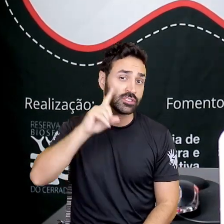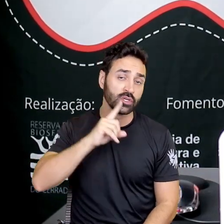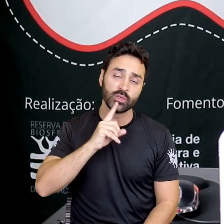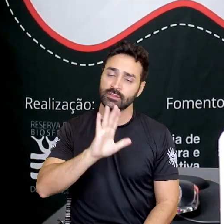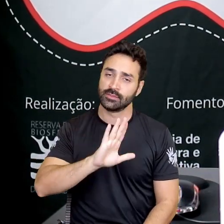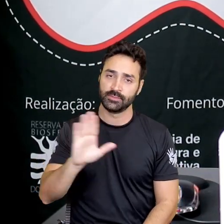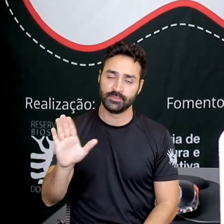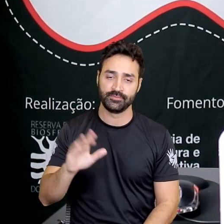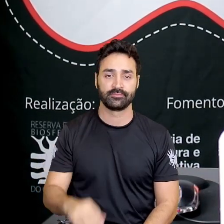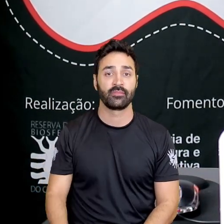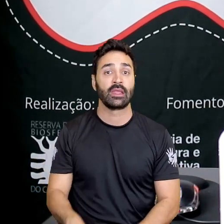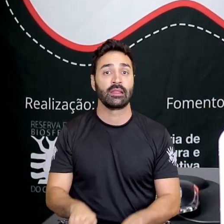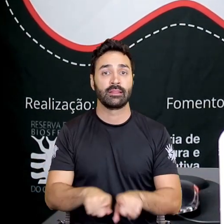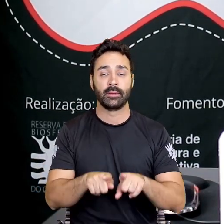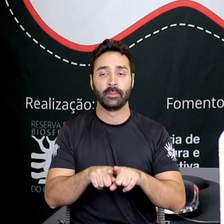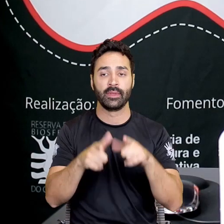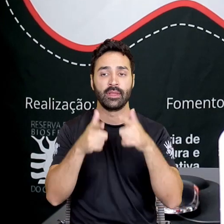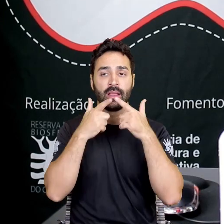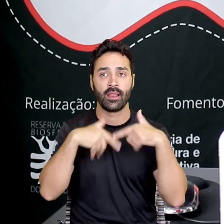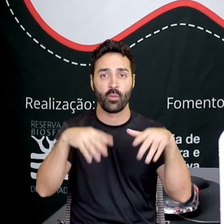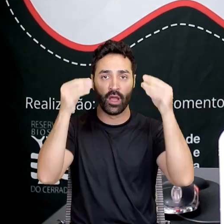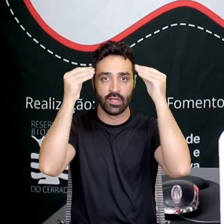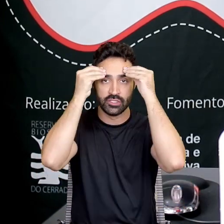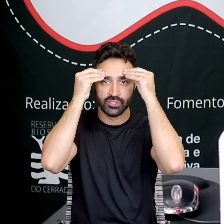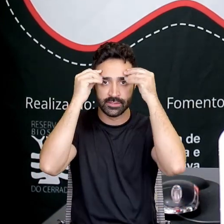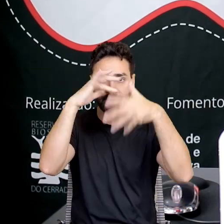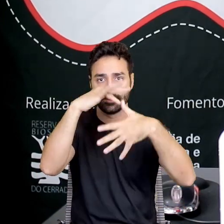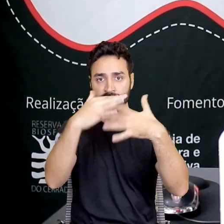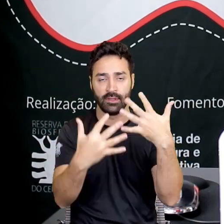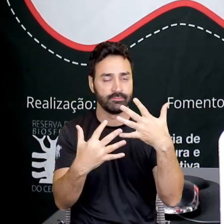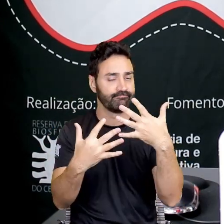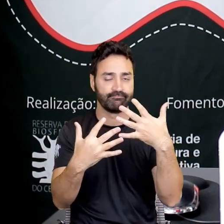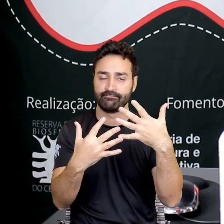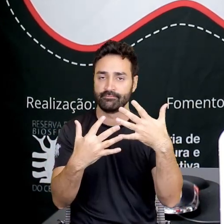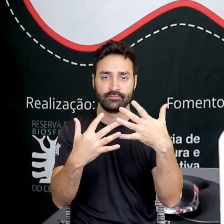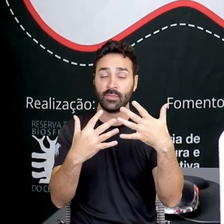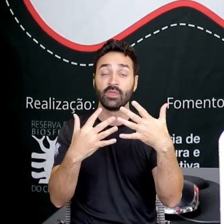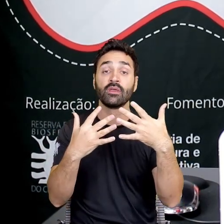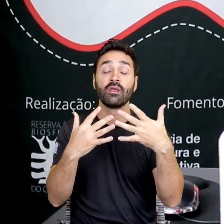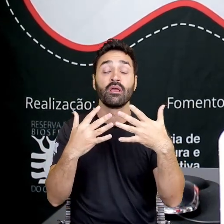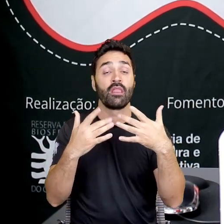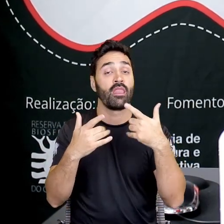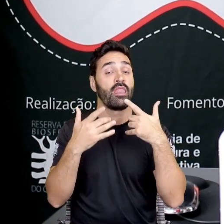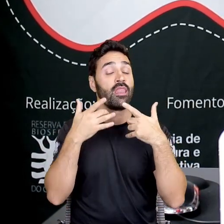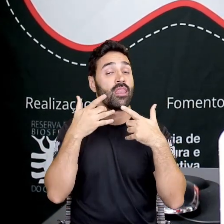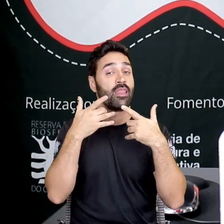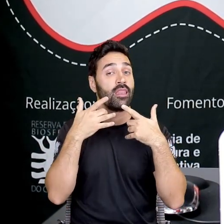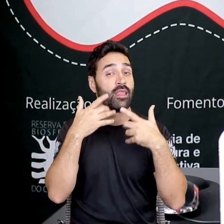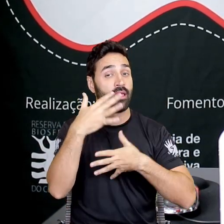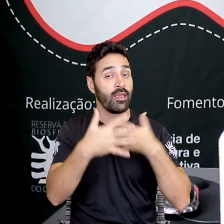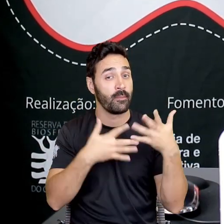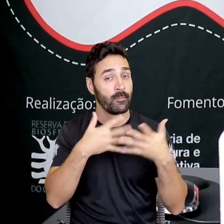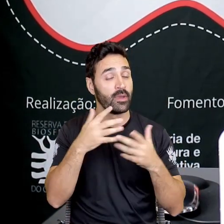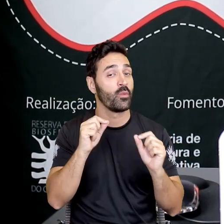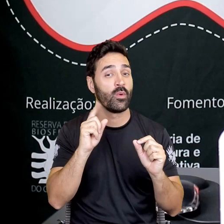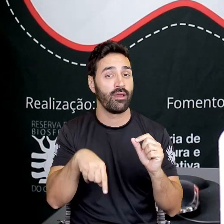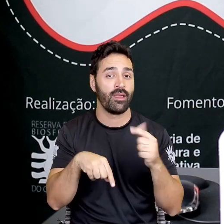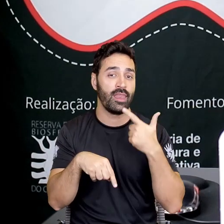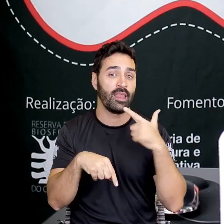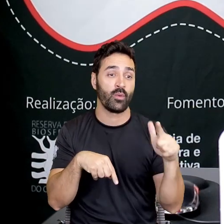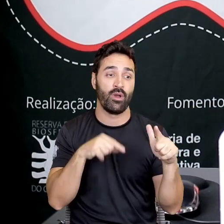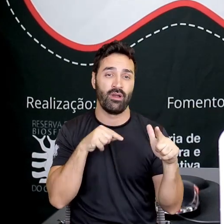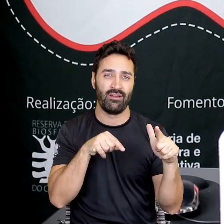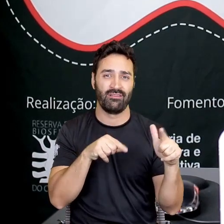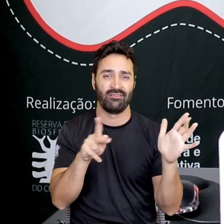mais vai falar linguagem de sinais ou linguagem dos sinais. Todo mundo sabe que Libras é a língua brasileira de sinais. Ela